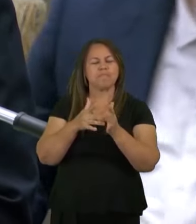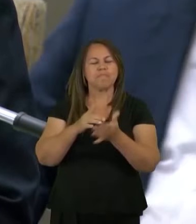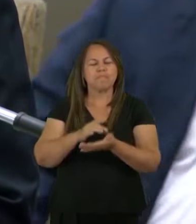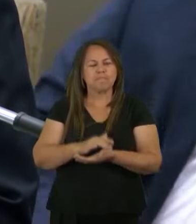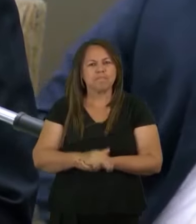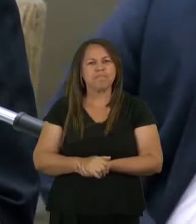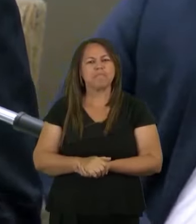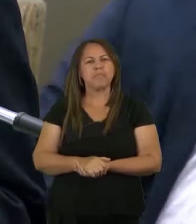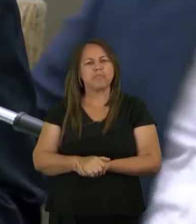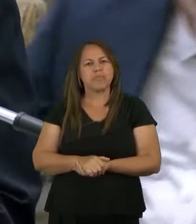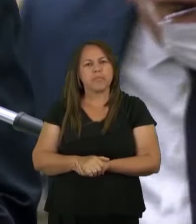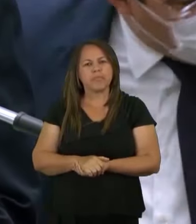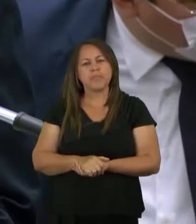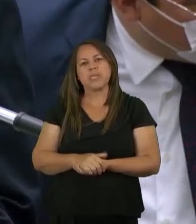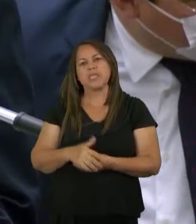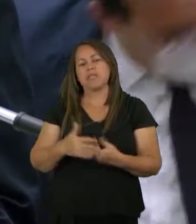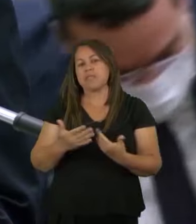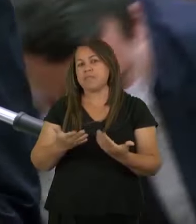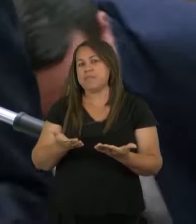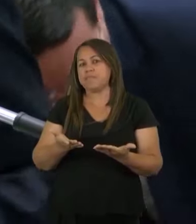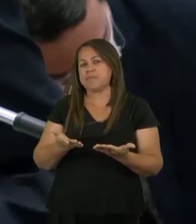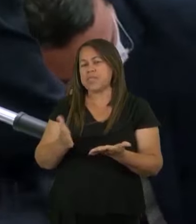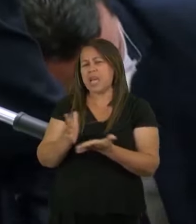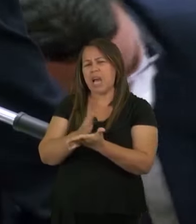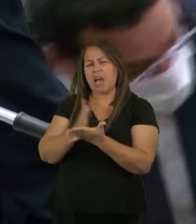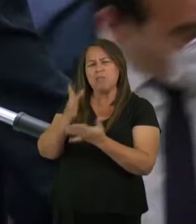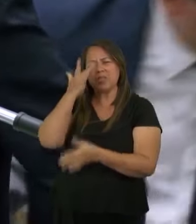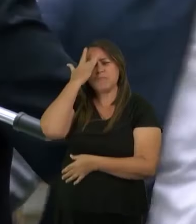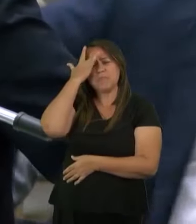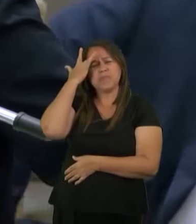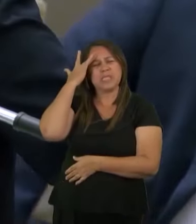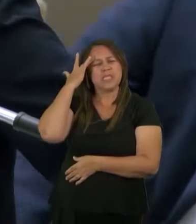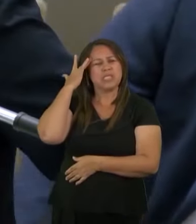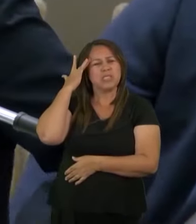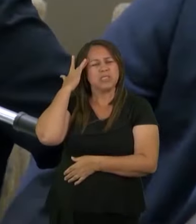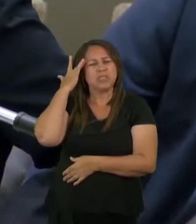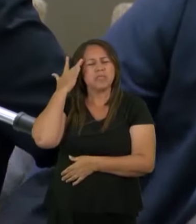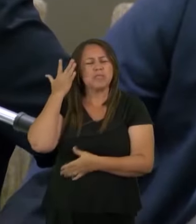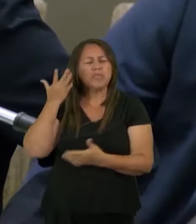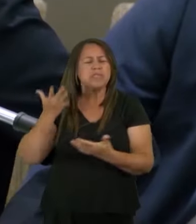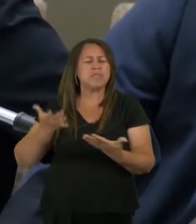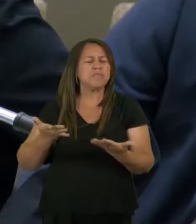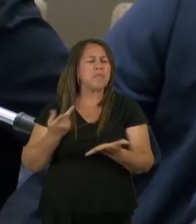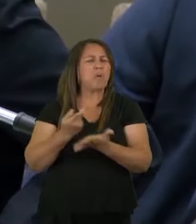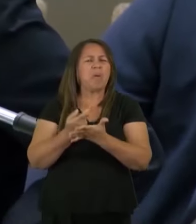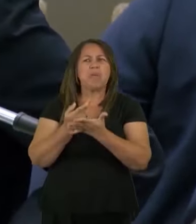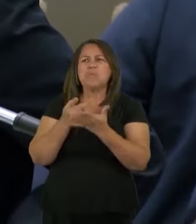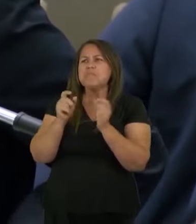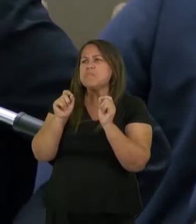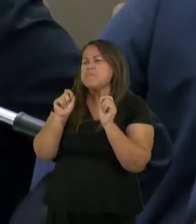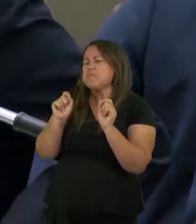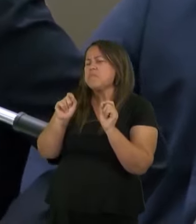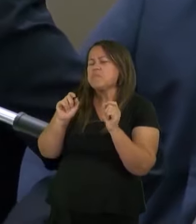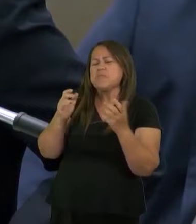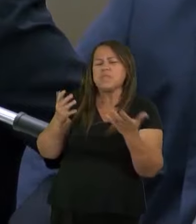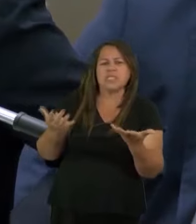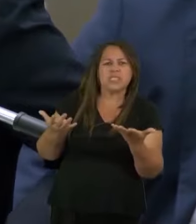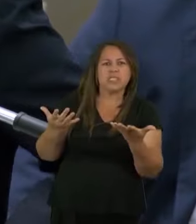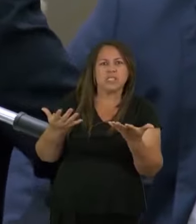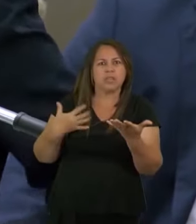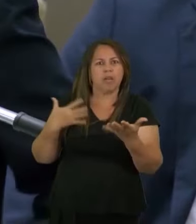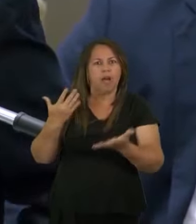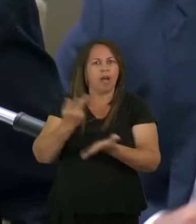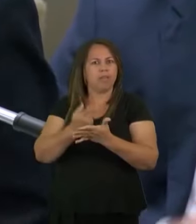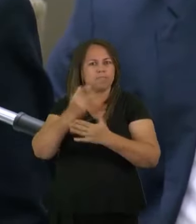sobrenatural. Algumas destas pessoas deixaram de ser apenas mais um na